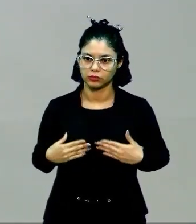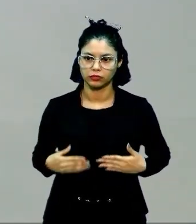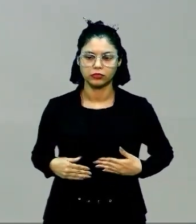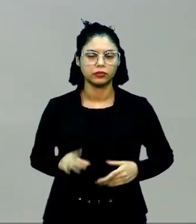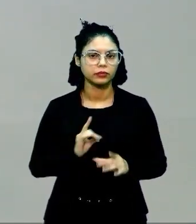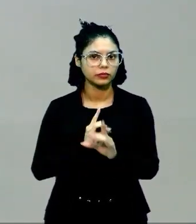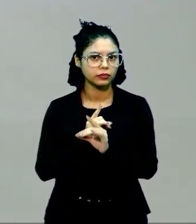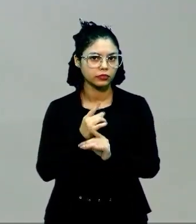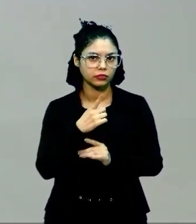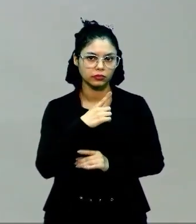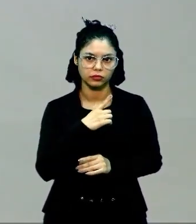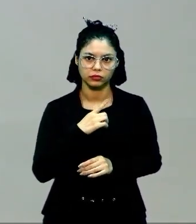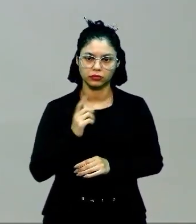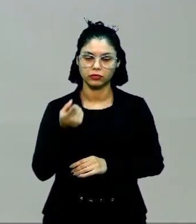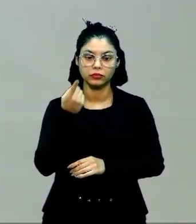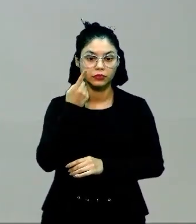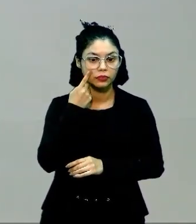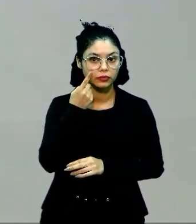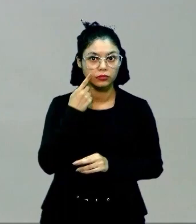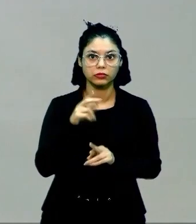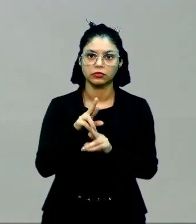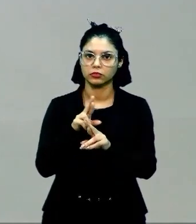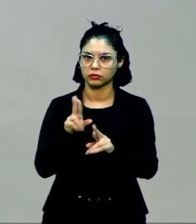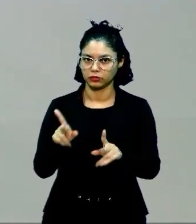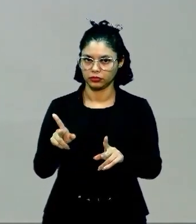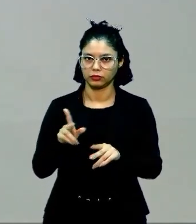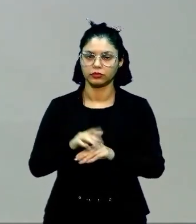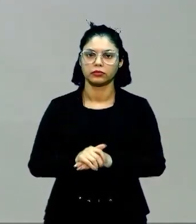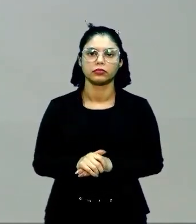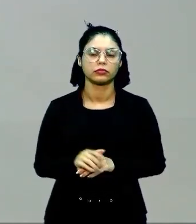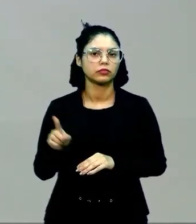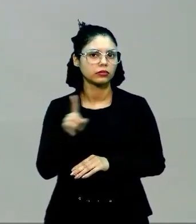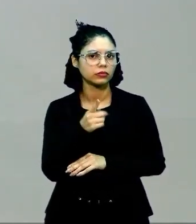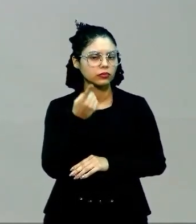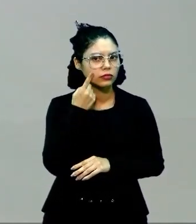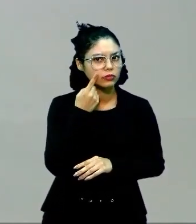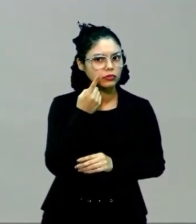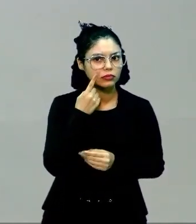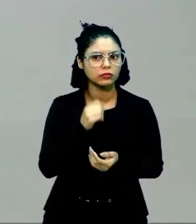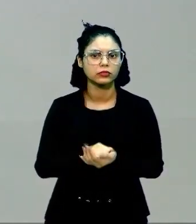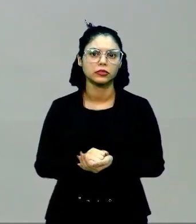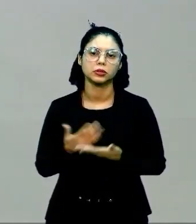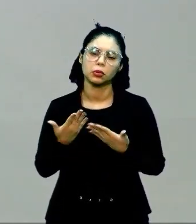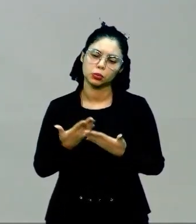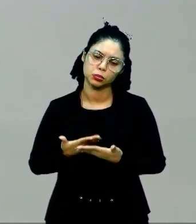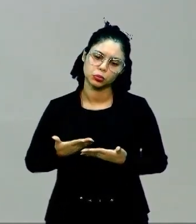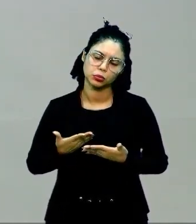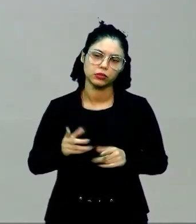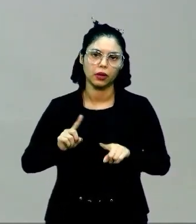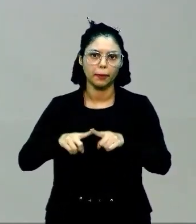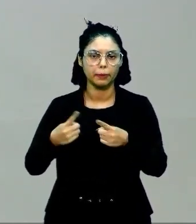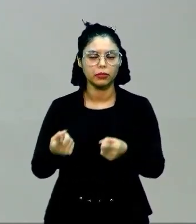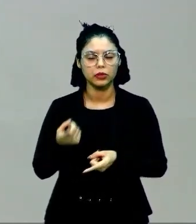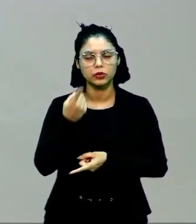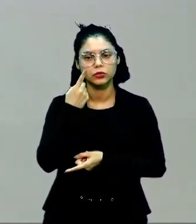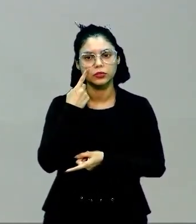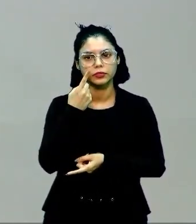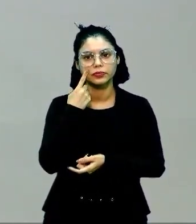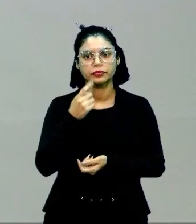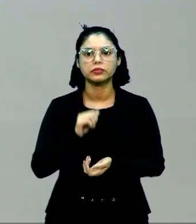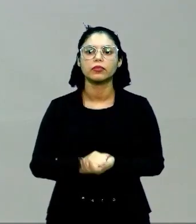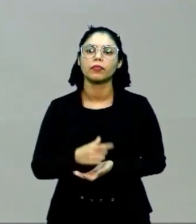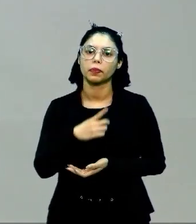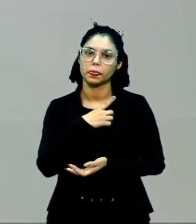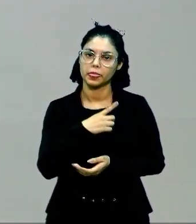se encontra, de um olhar diferenciado, que não é o olhar da pena, mas é o olhar de